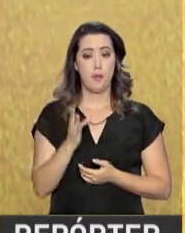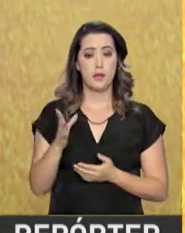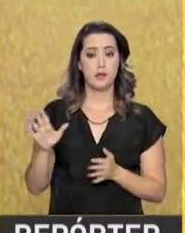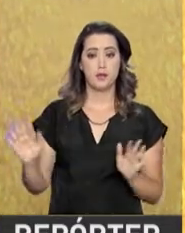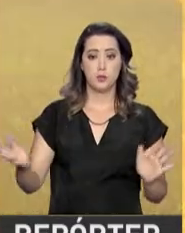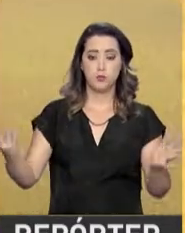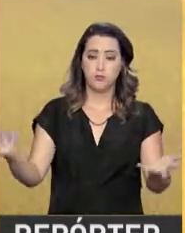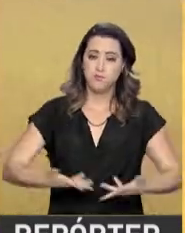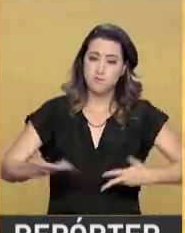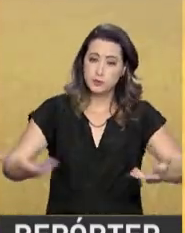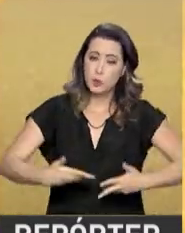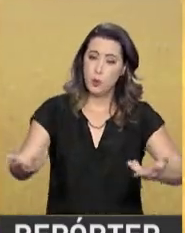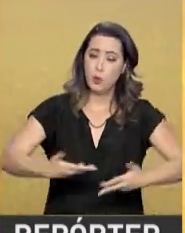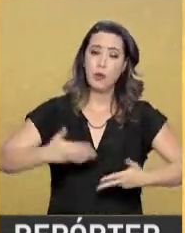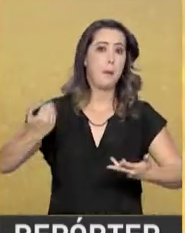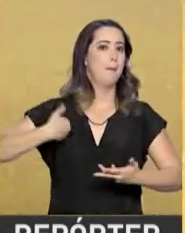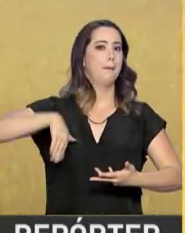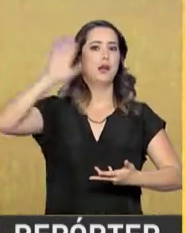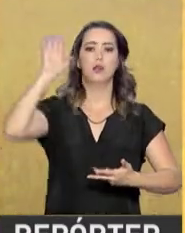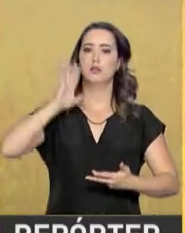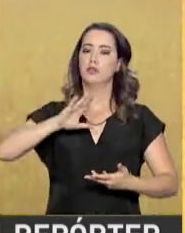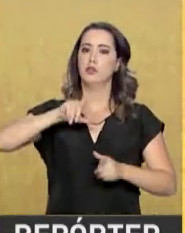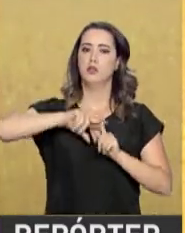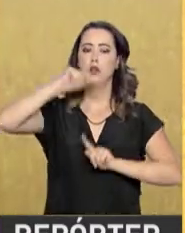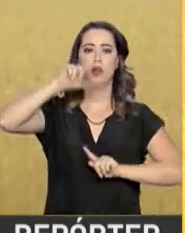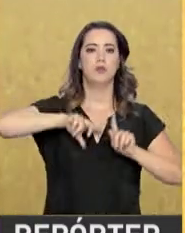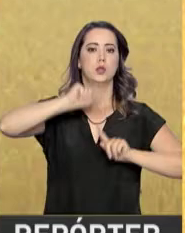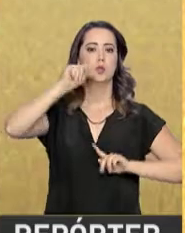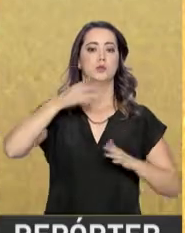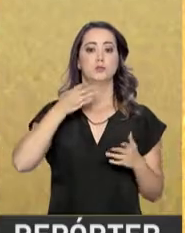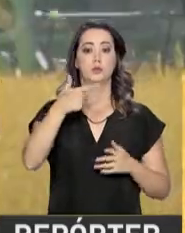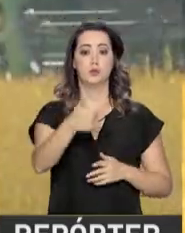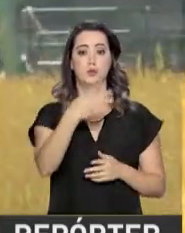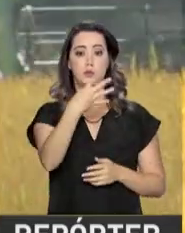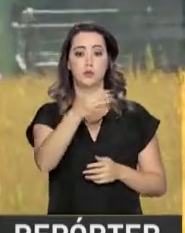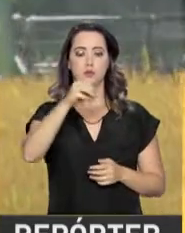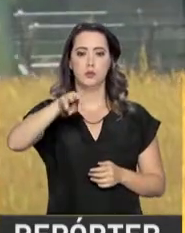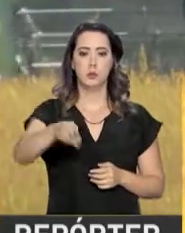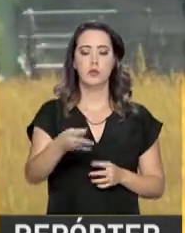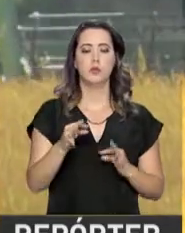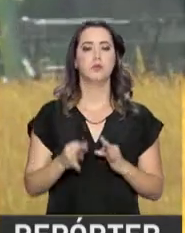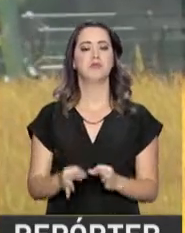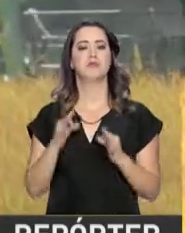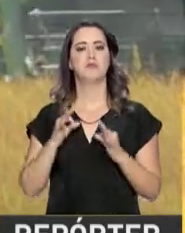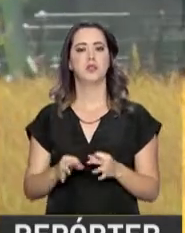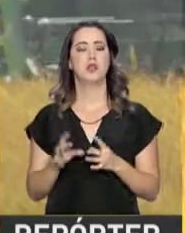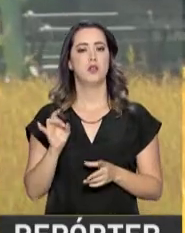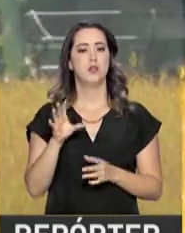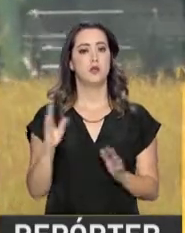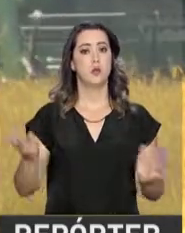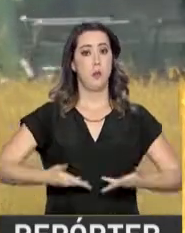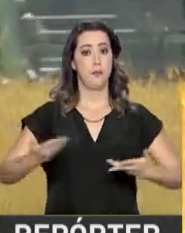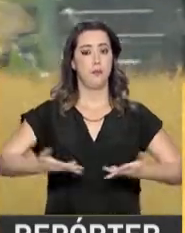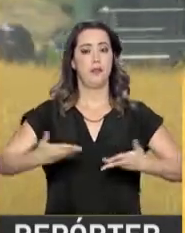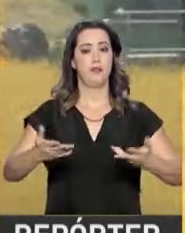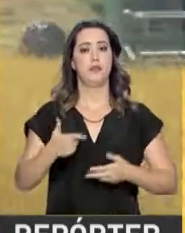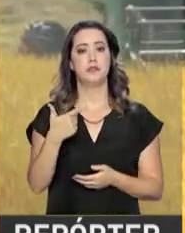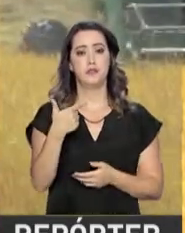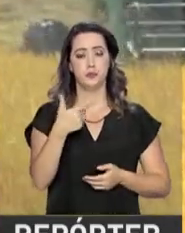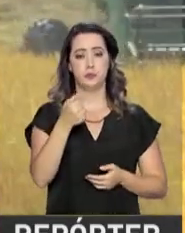safra da história do país 240 milhões de toneladas só de grãos em